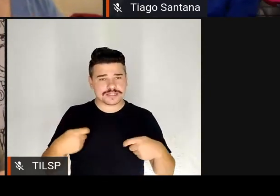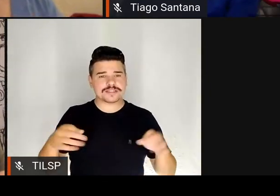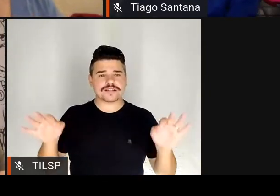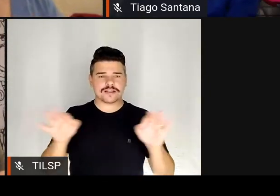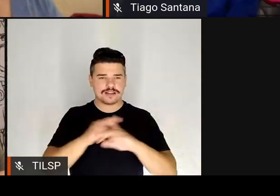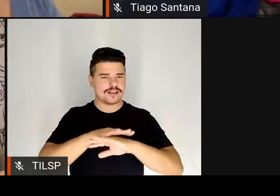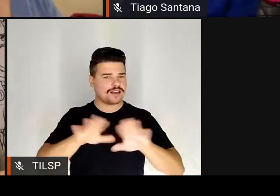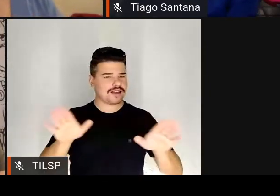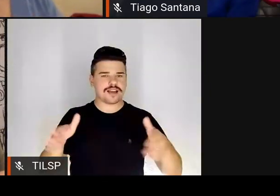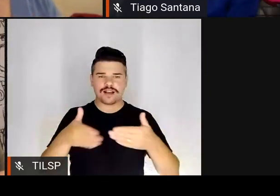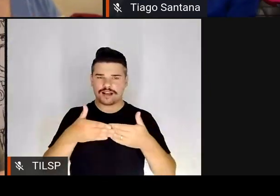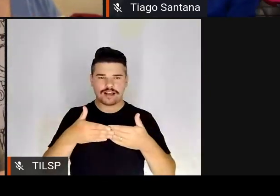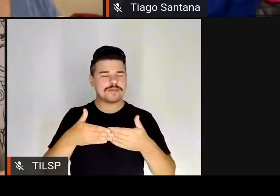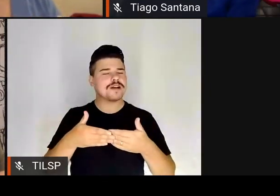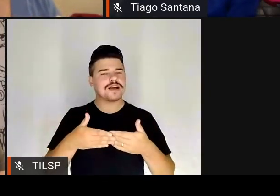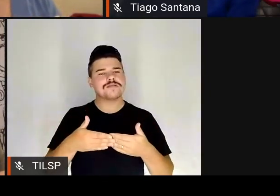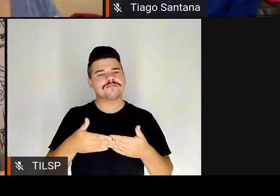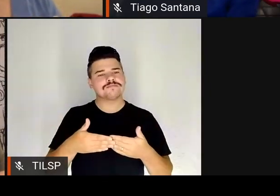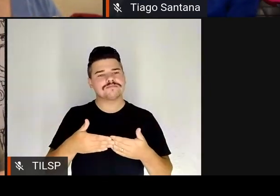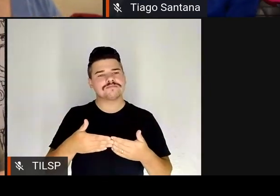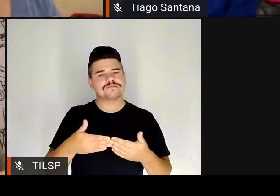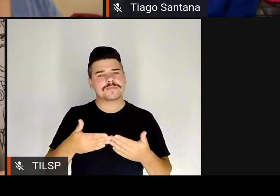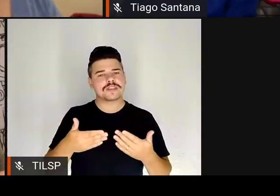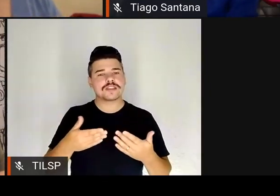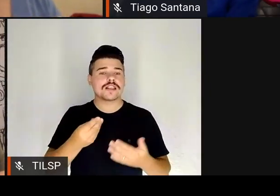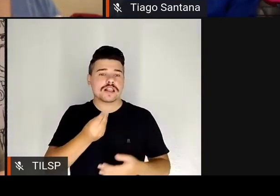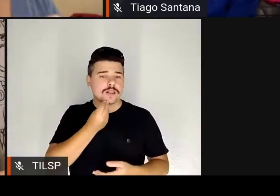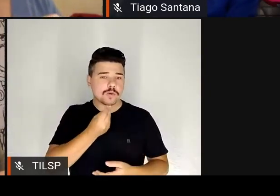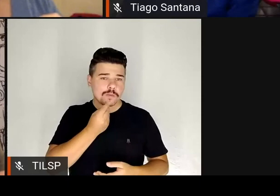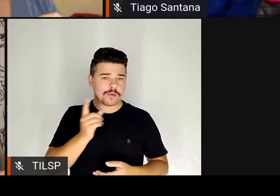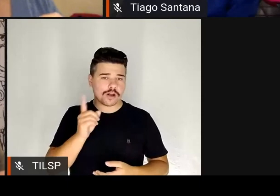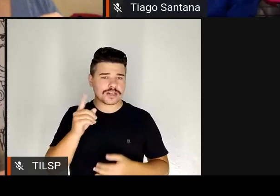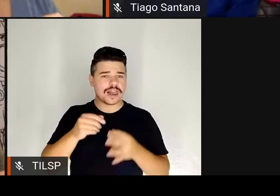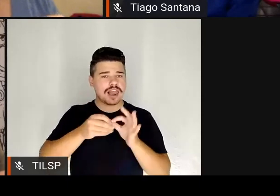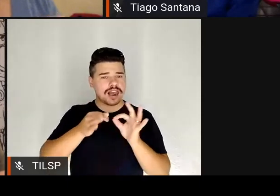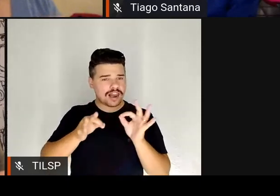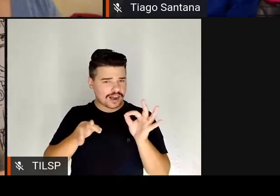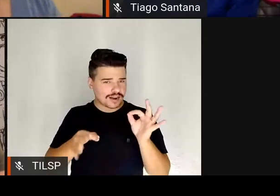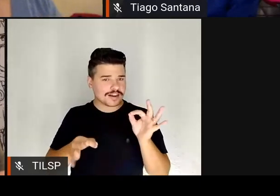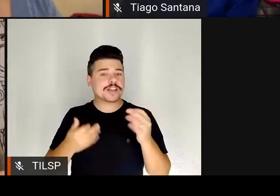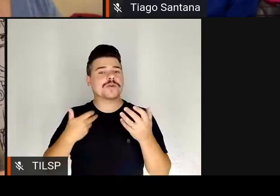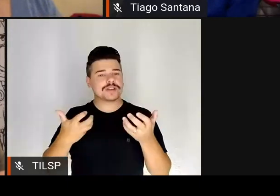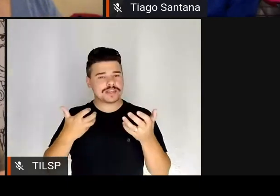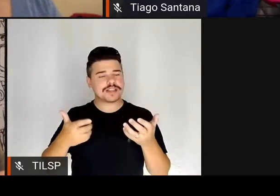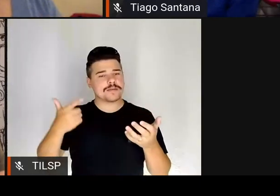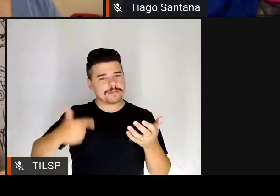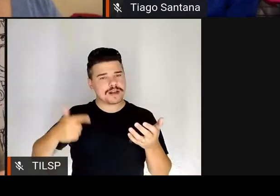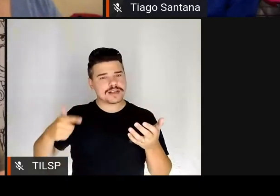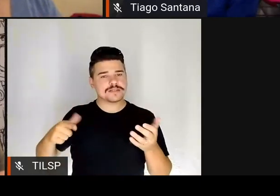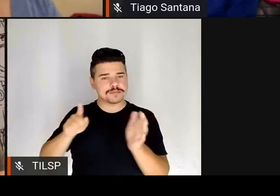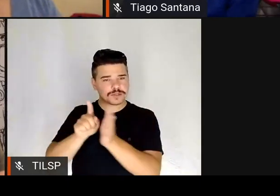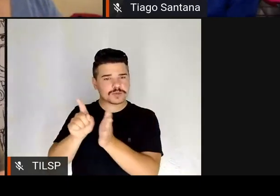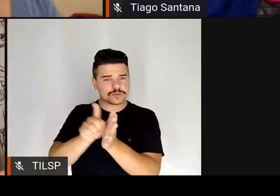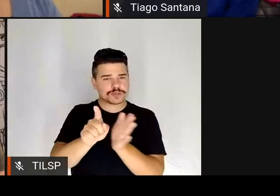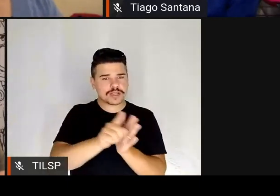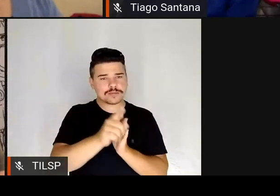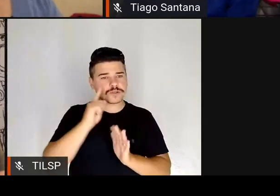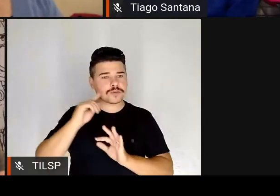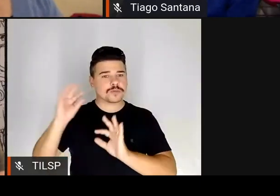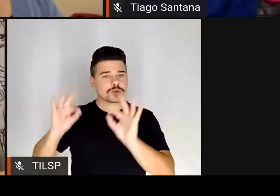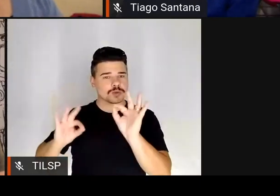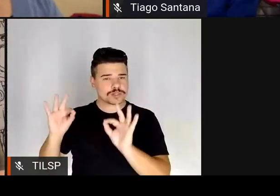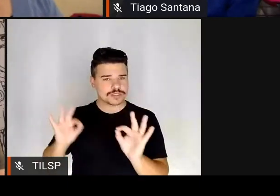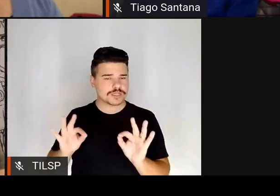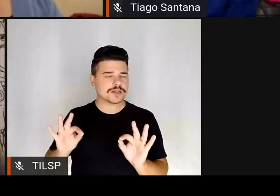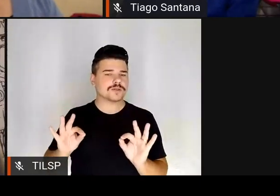encerrar, a gente não deve fazer isso de forma alongada. Eu até queria consultar nossos colegas aqui da produção, se por